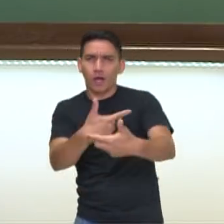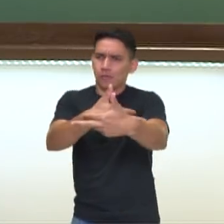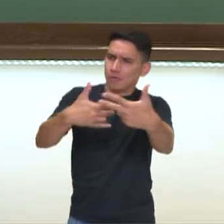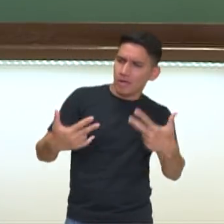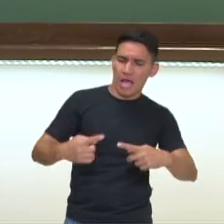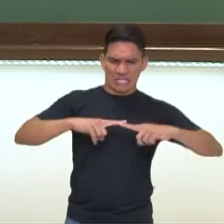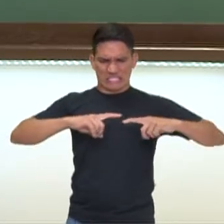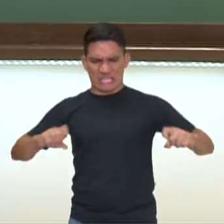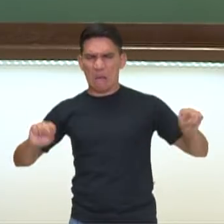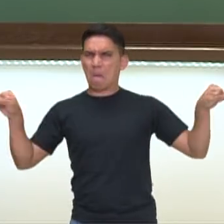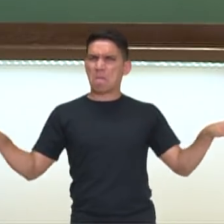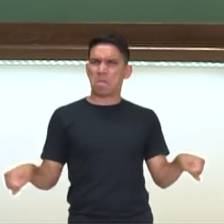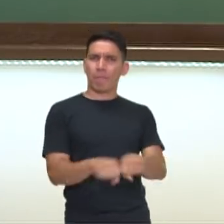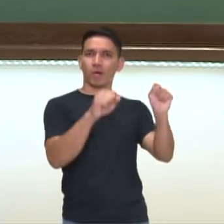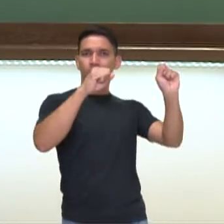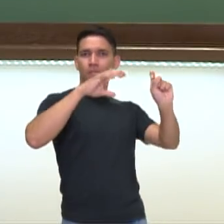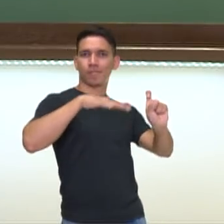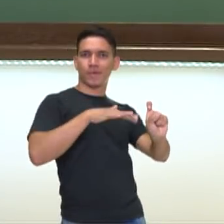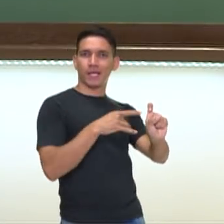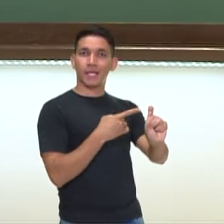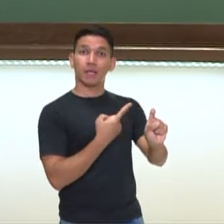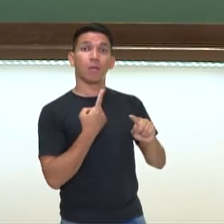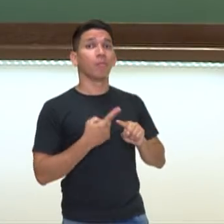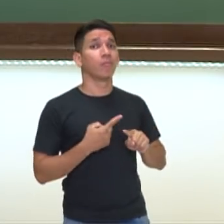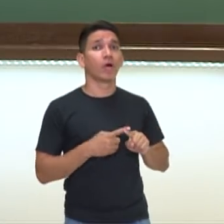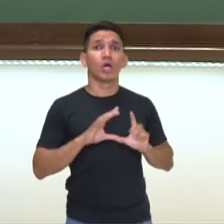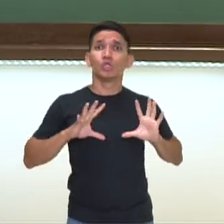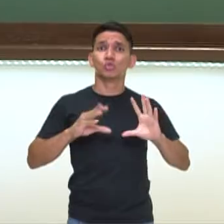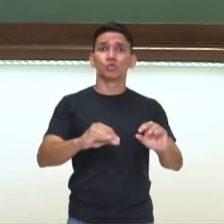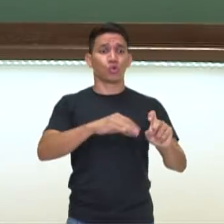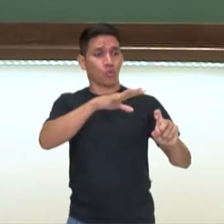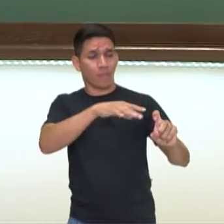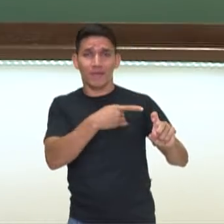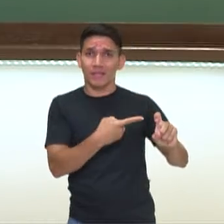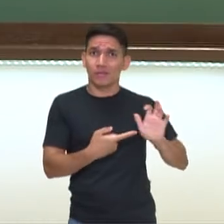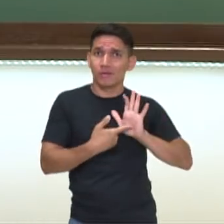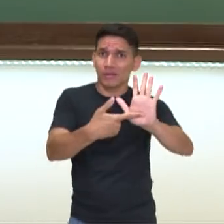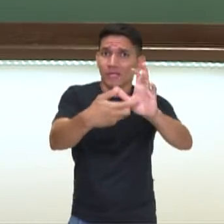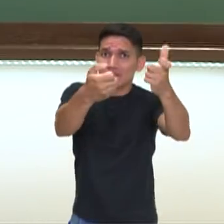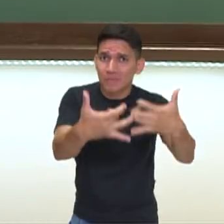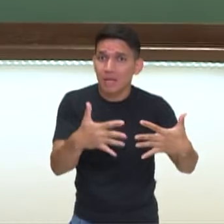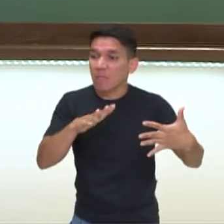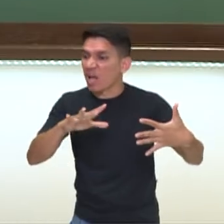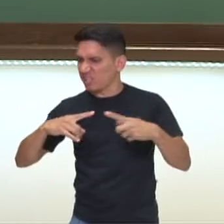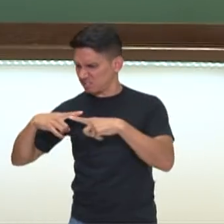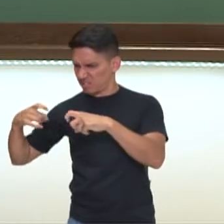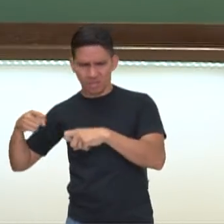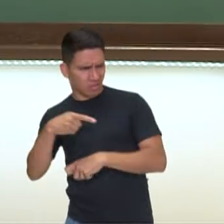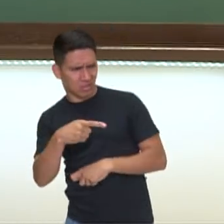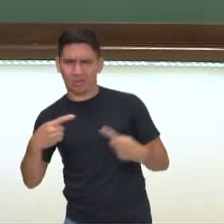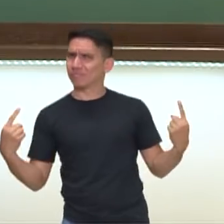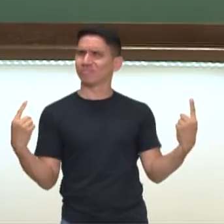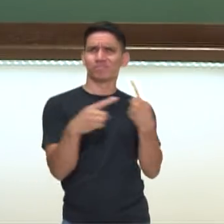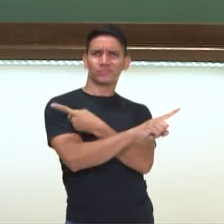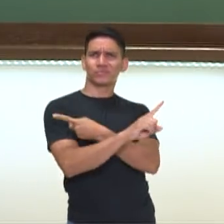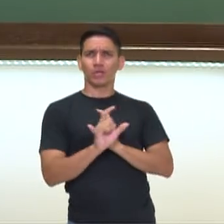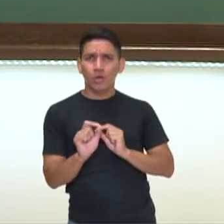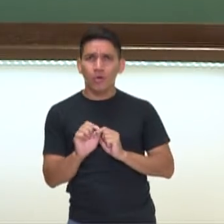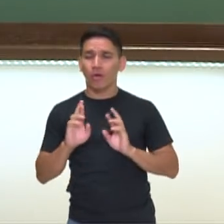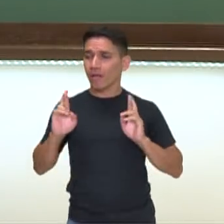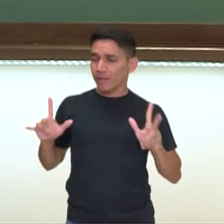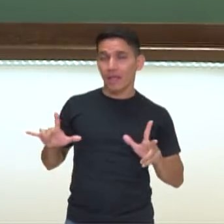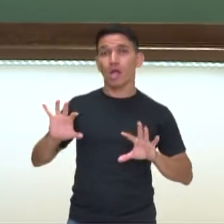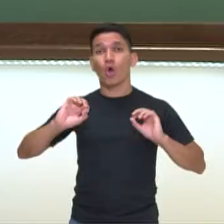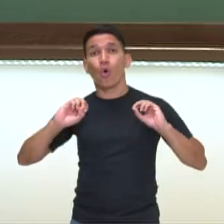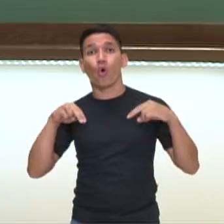destrói mitos. Porque aquilo que é explicado por meio de mitos, vem a ciência e dá uma explicação baseada ou na natureza,